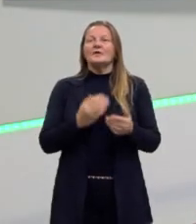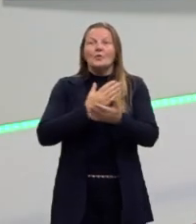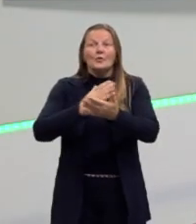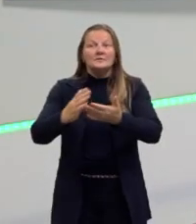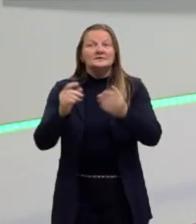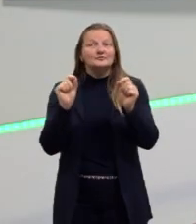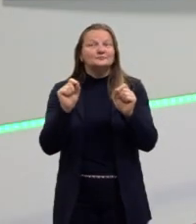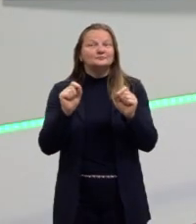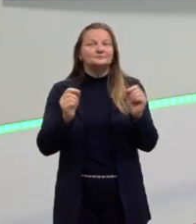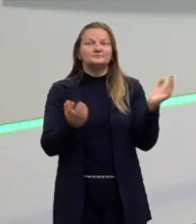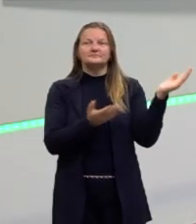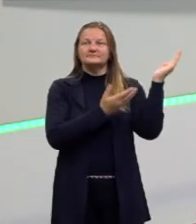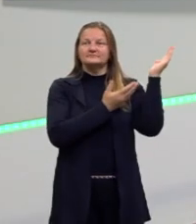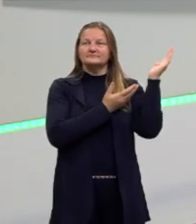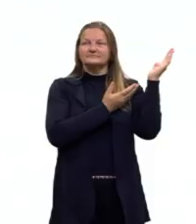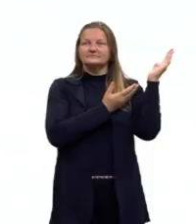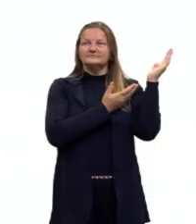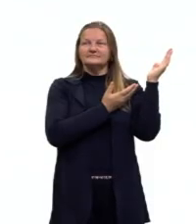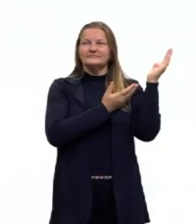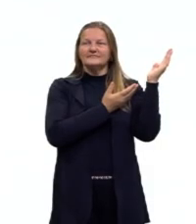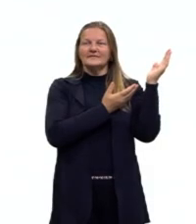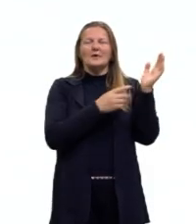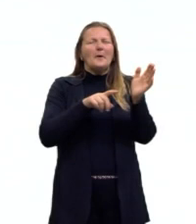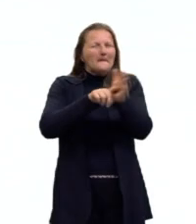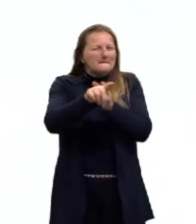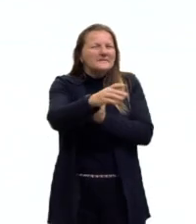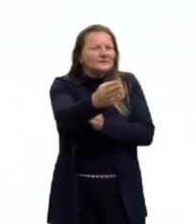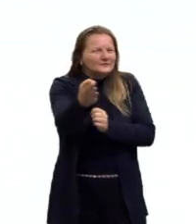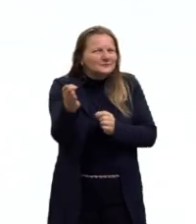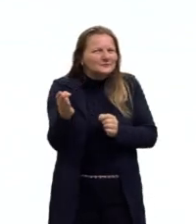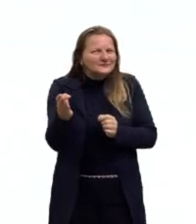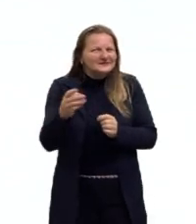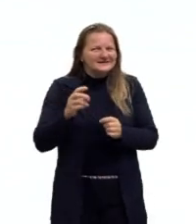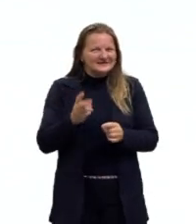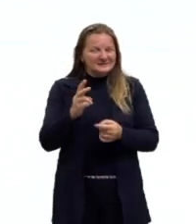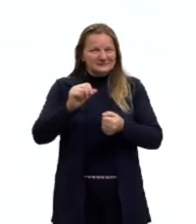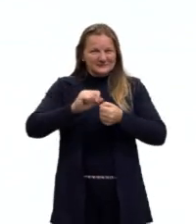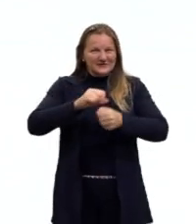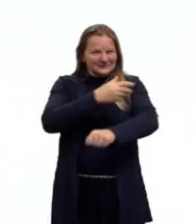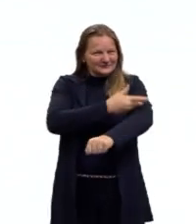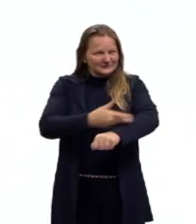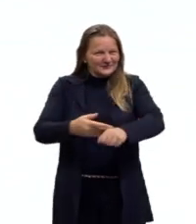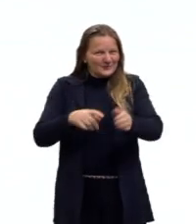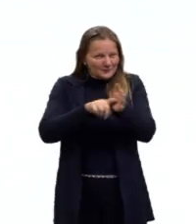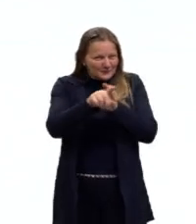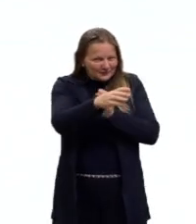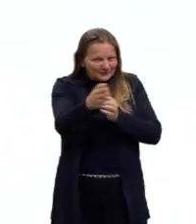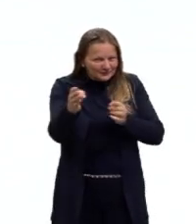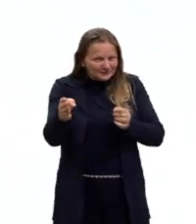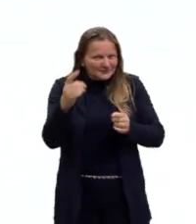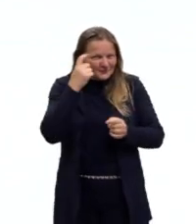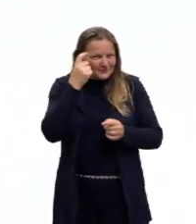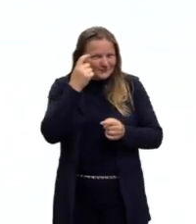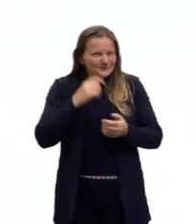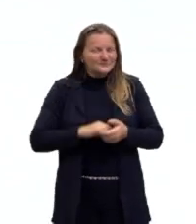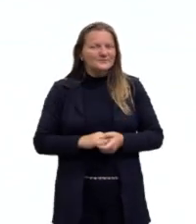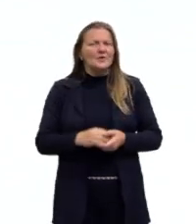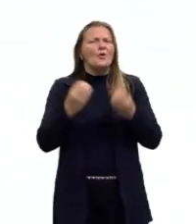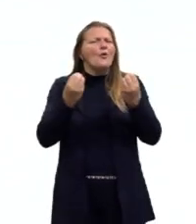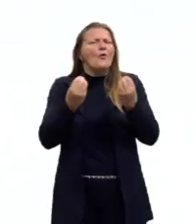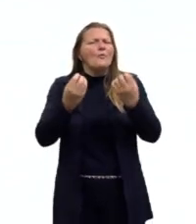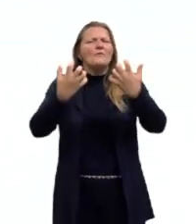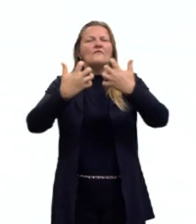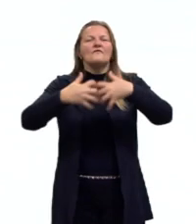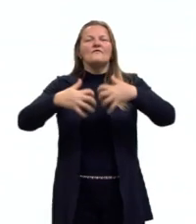começar, vou fazer, né, uma pergunta para vocês, como a gente sempre faz, tá, nas nossas aulas. Então, como que